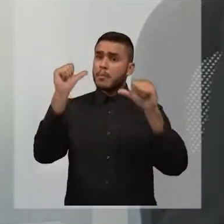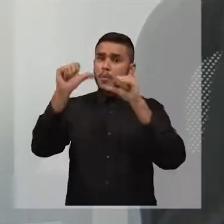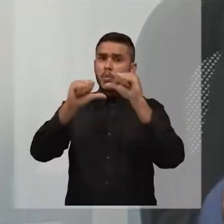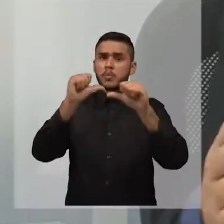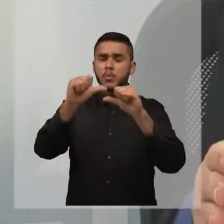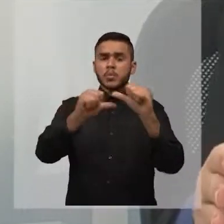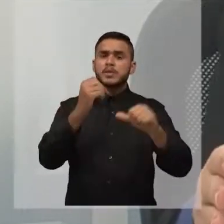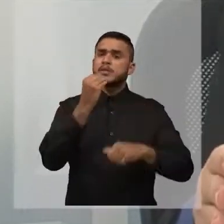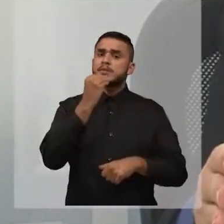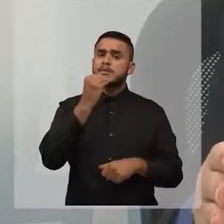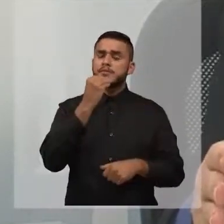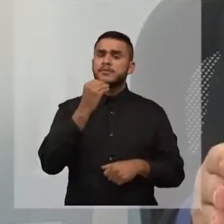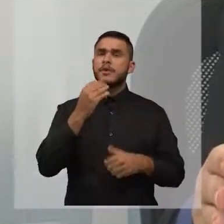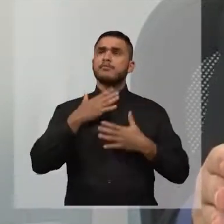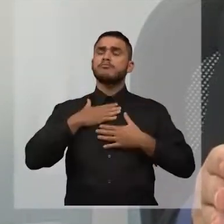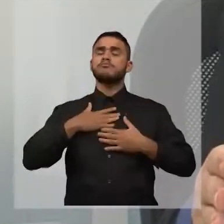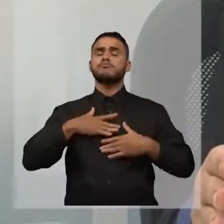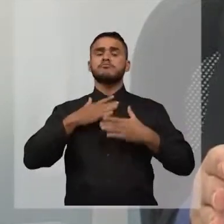dias descansando,